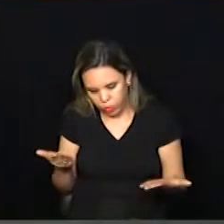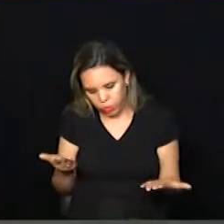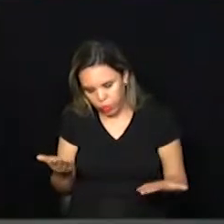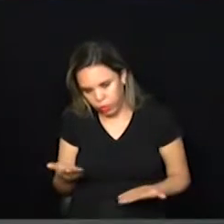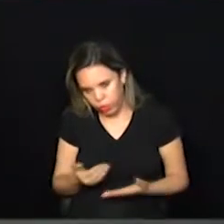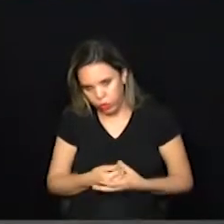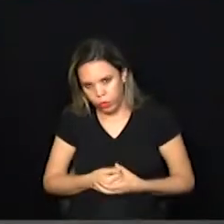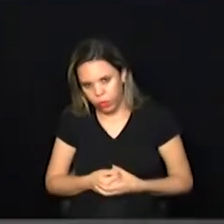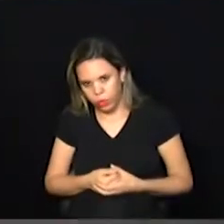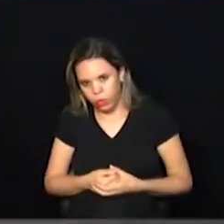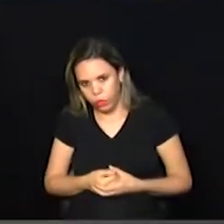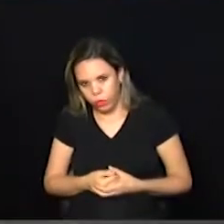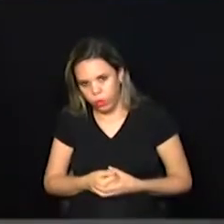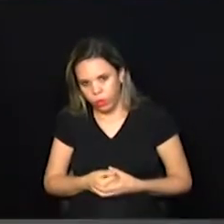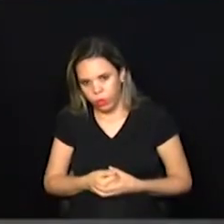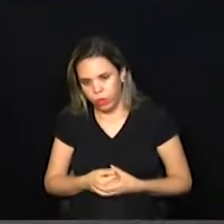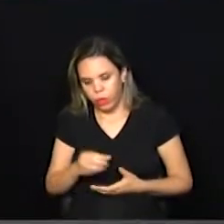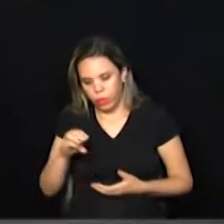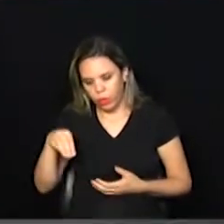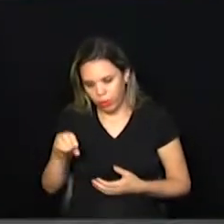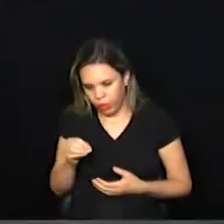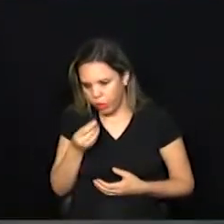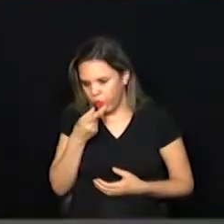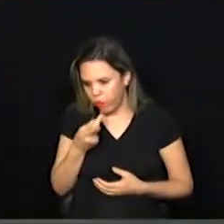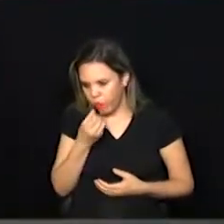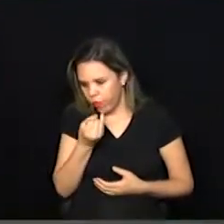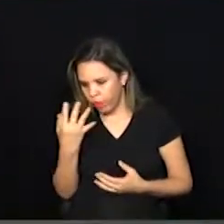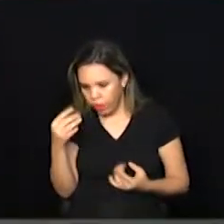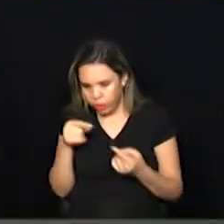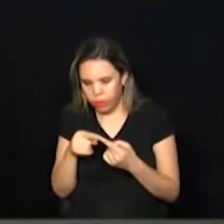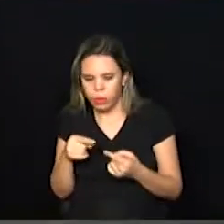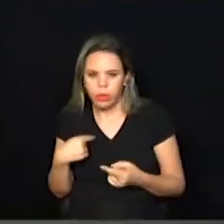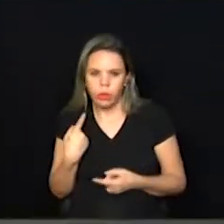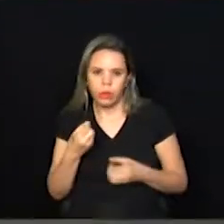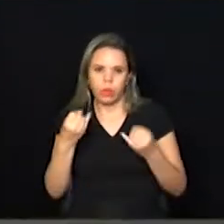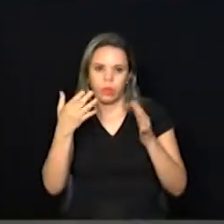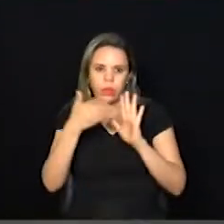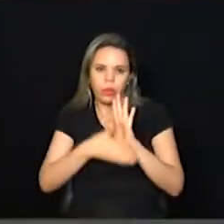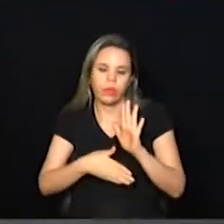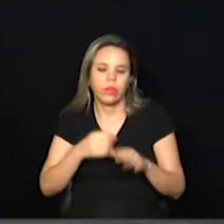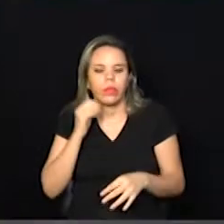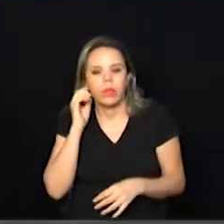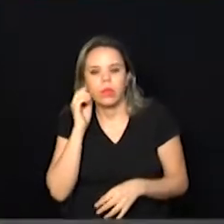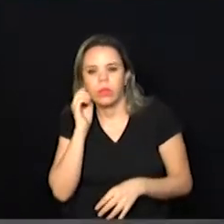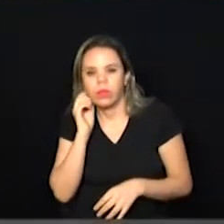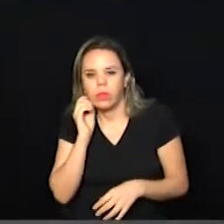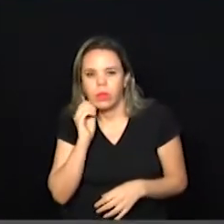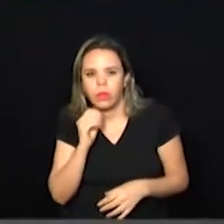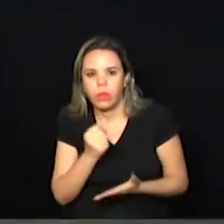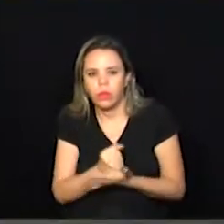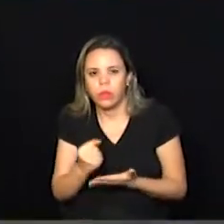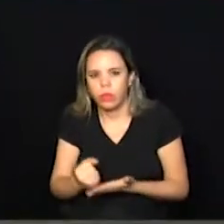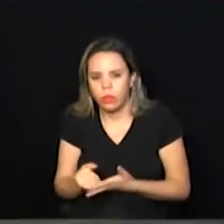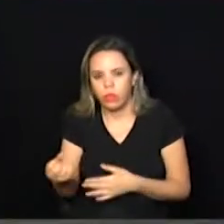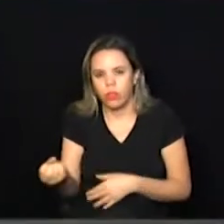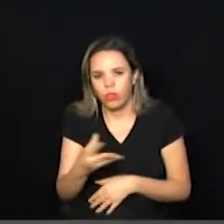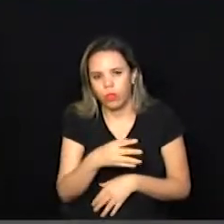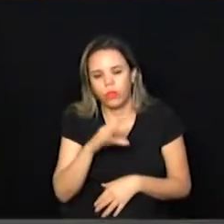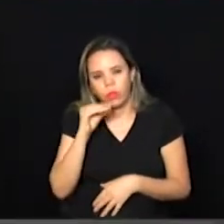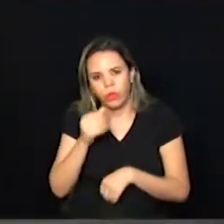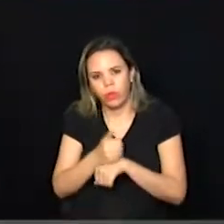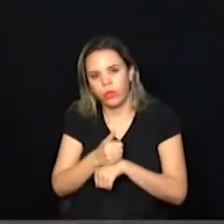assim, esse número é a quantidade adequada, para que eu justifique a contratação de novos servidores, eu tenho